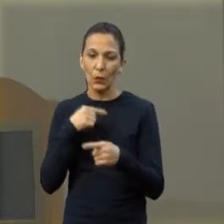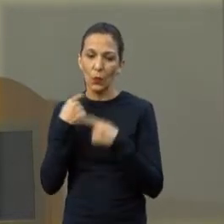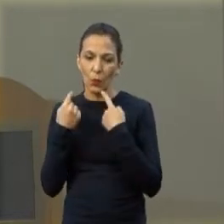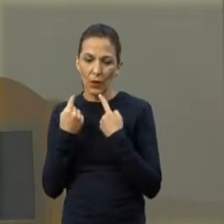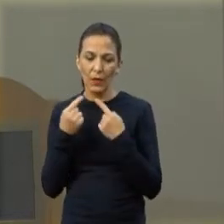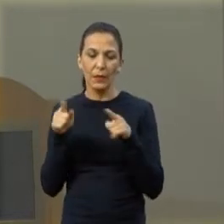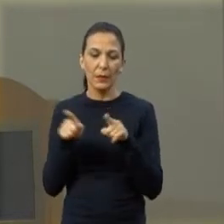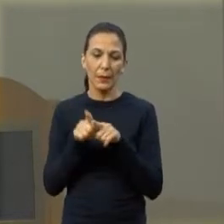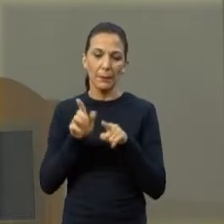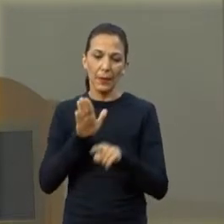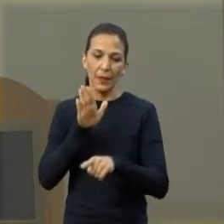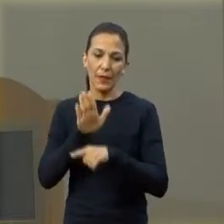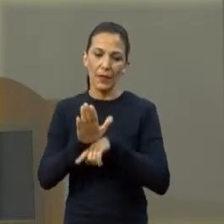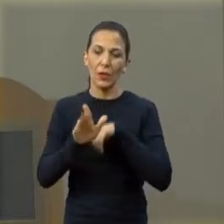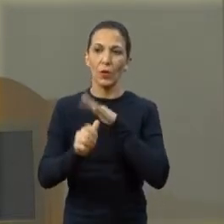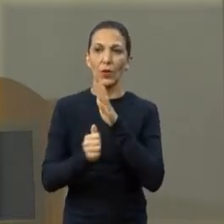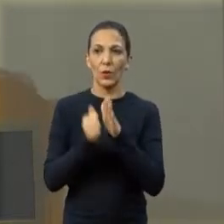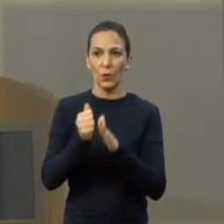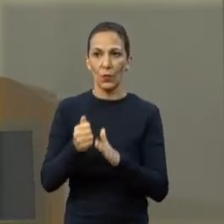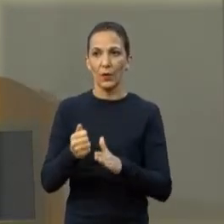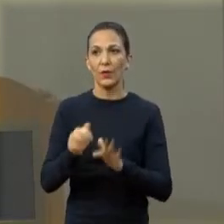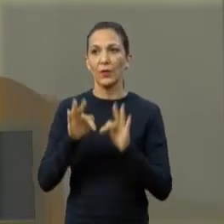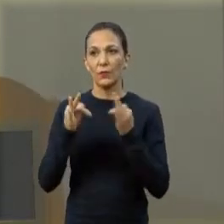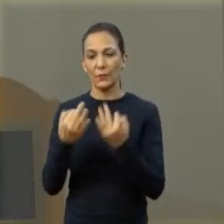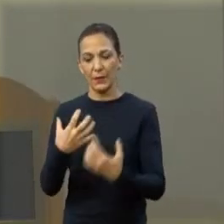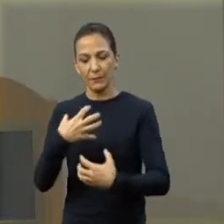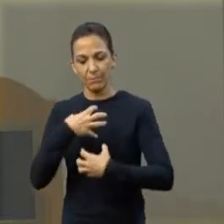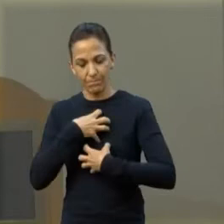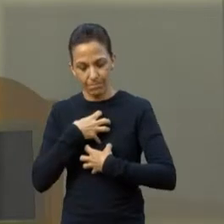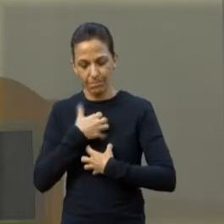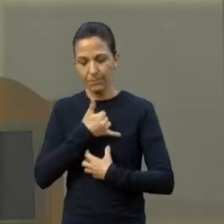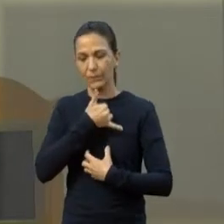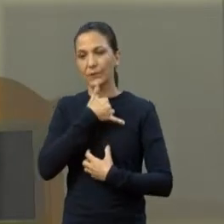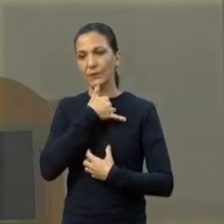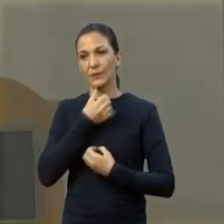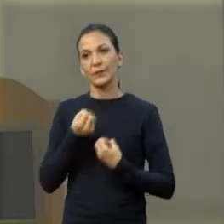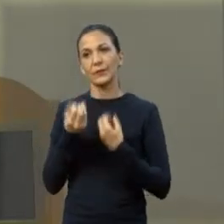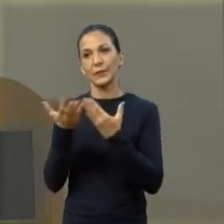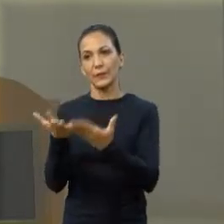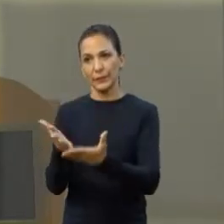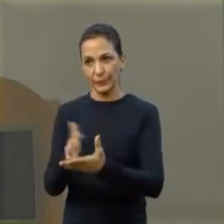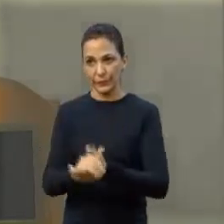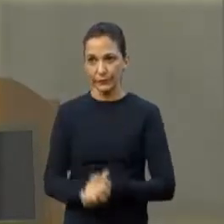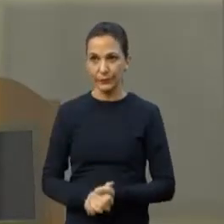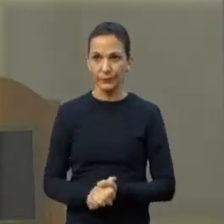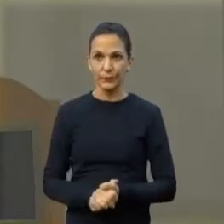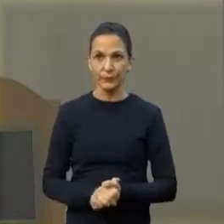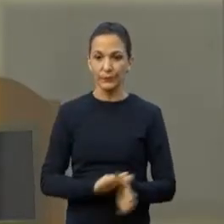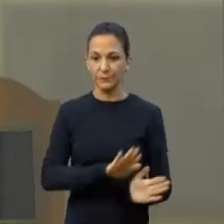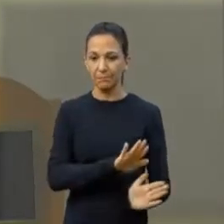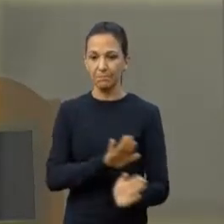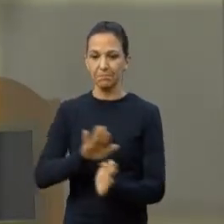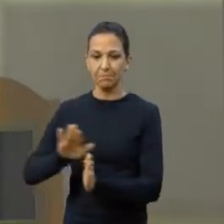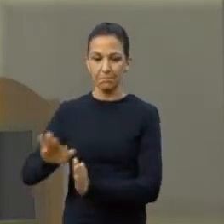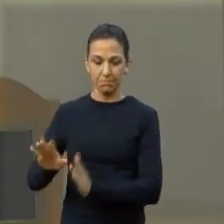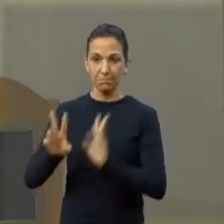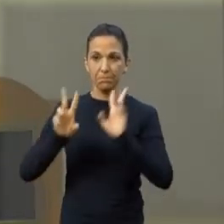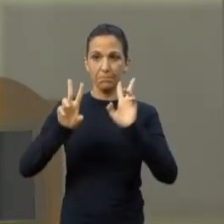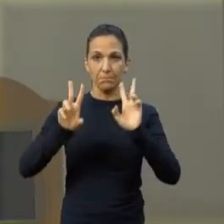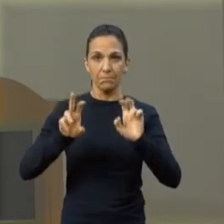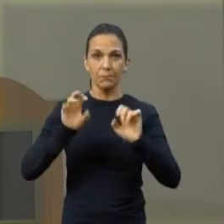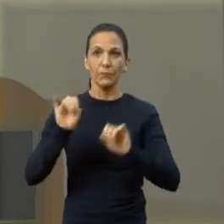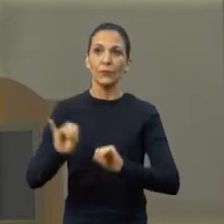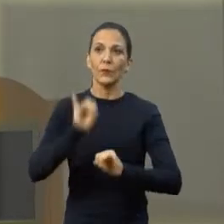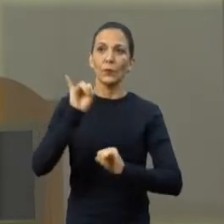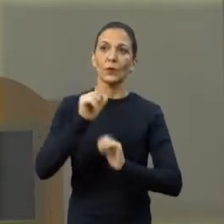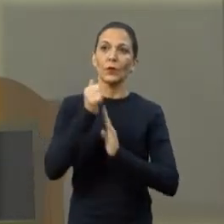seria Araraquara Então meus pêsames À família meus sentimentos e agora eu quero entrar num tema importante para